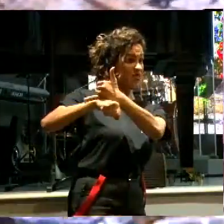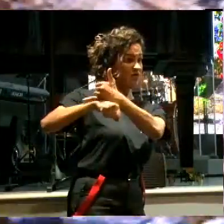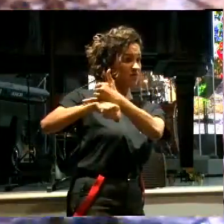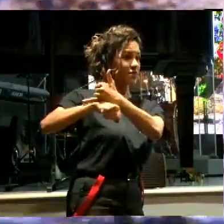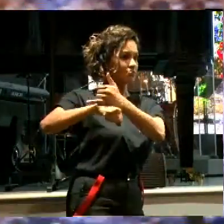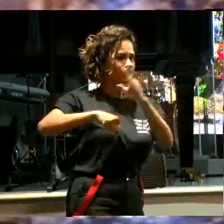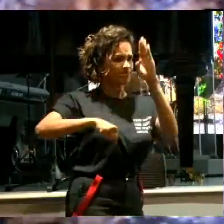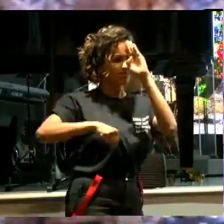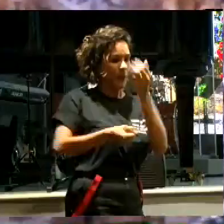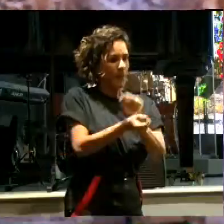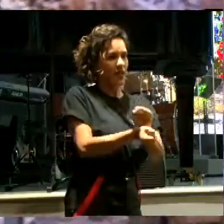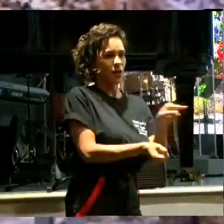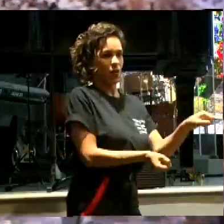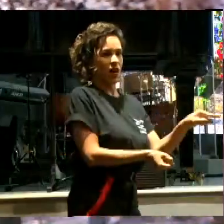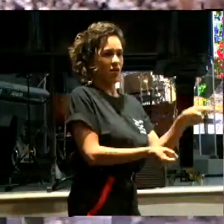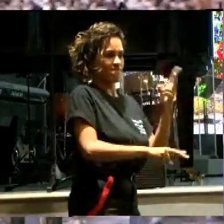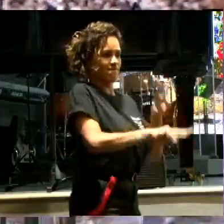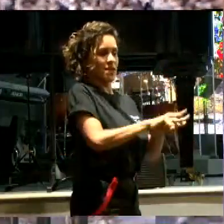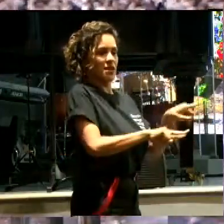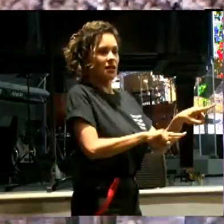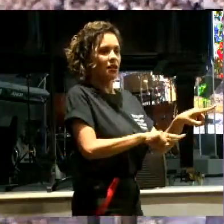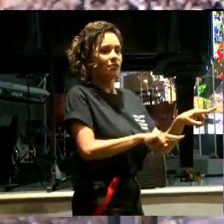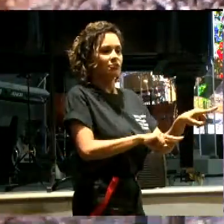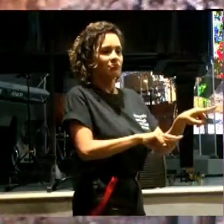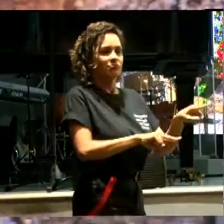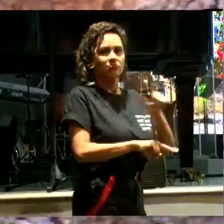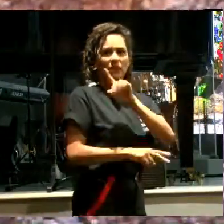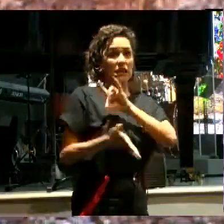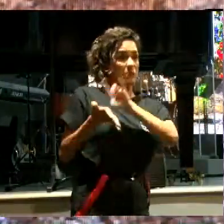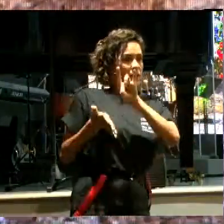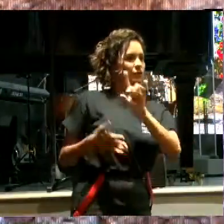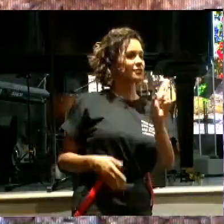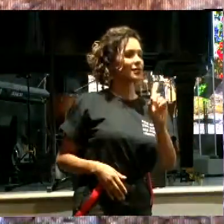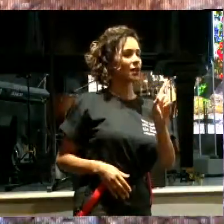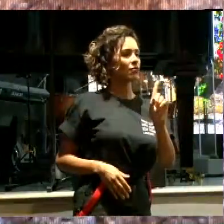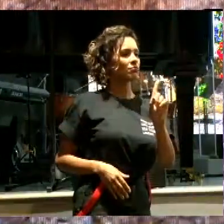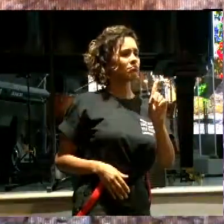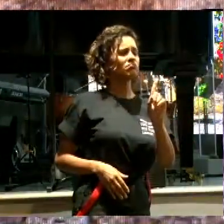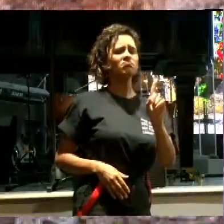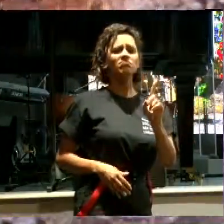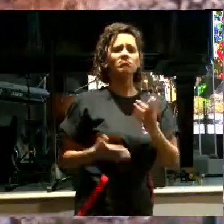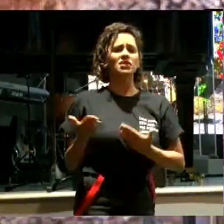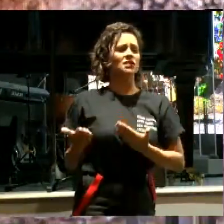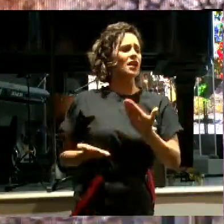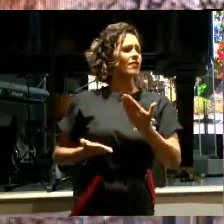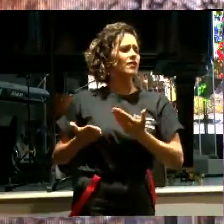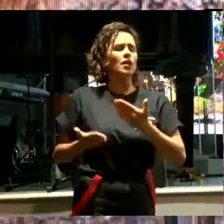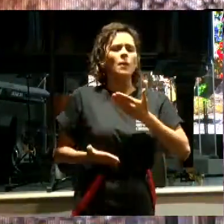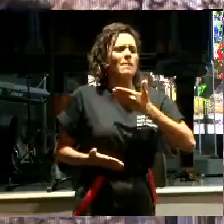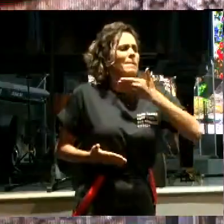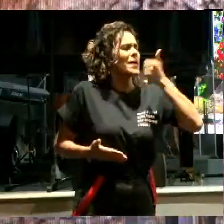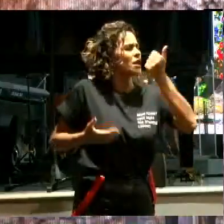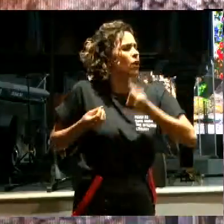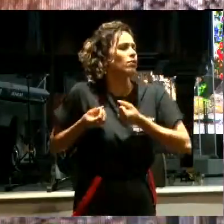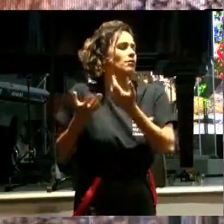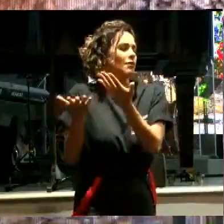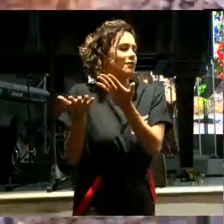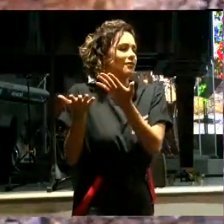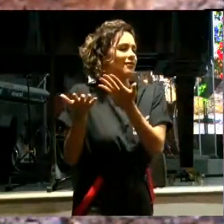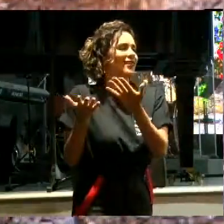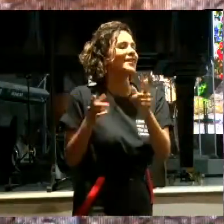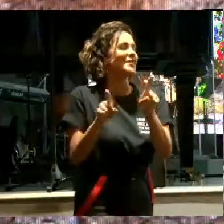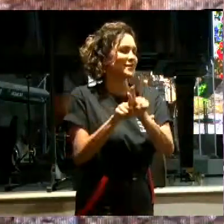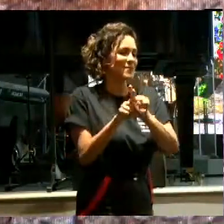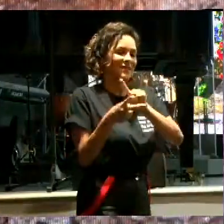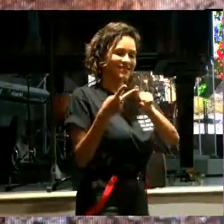que aprisionou ela, mas ela estava ali dando o seu melhor, porque Davi, mais à frente, quando você